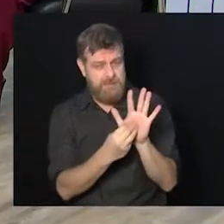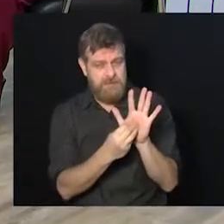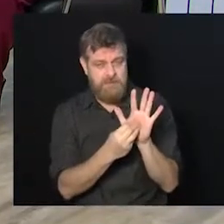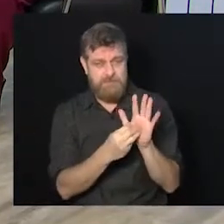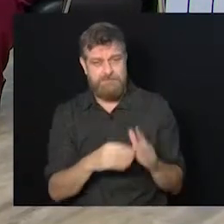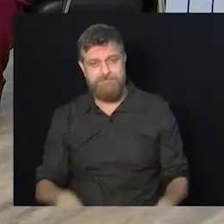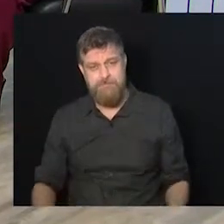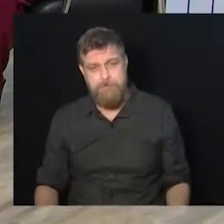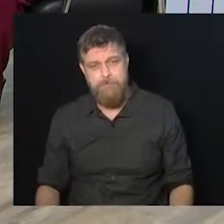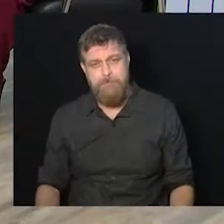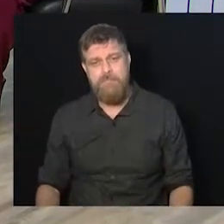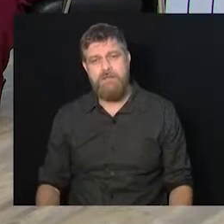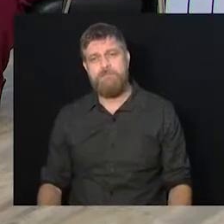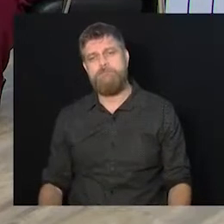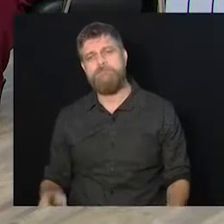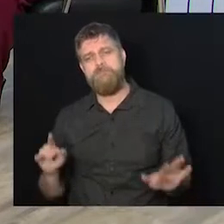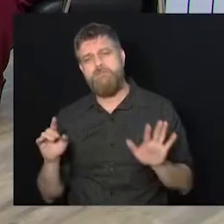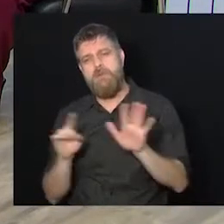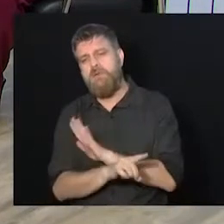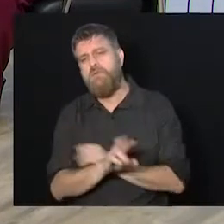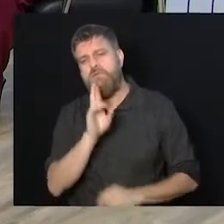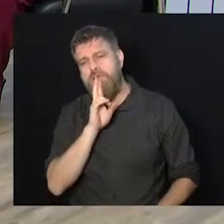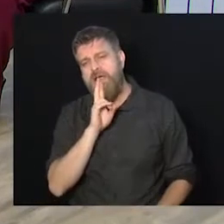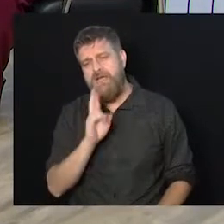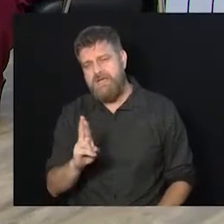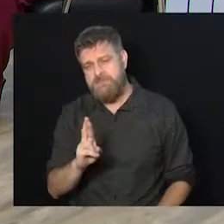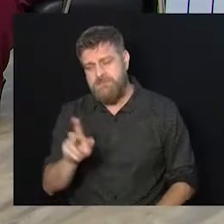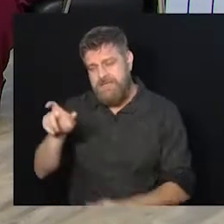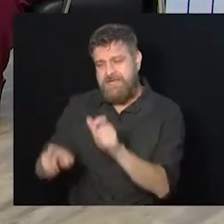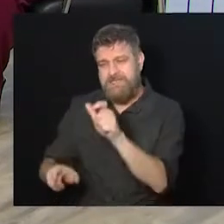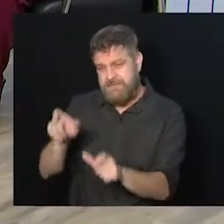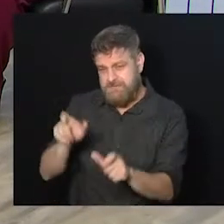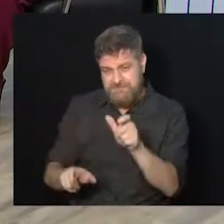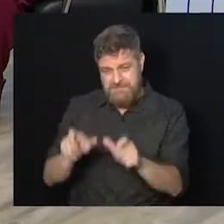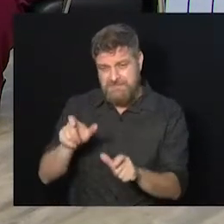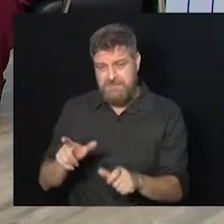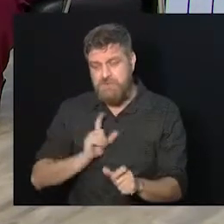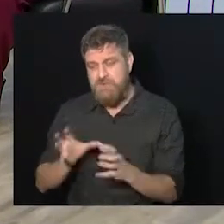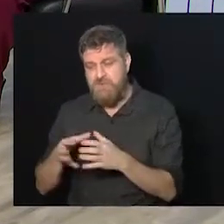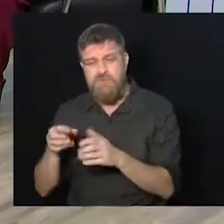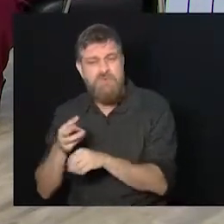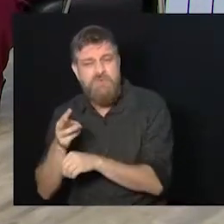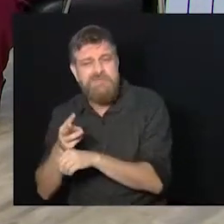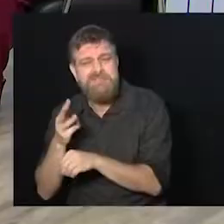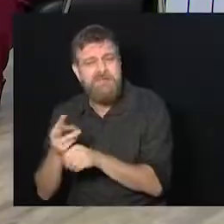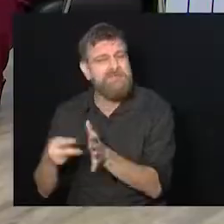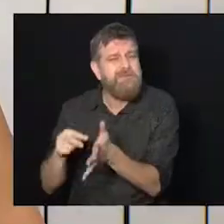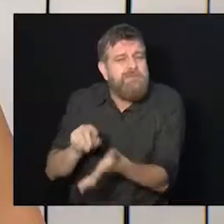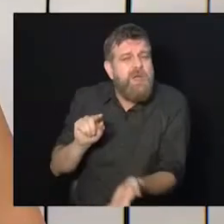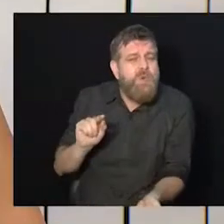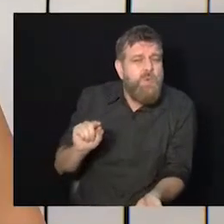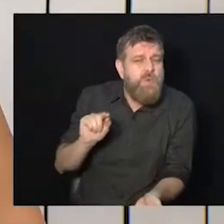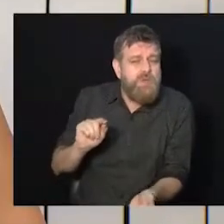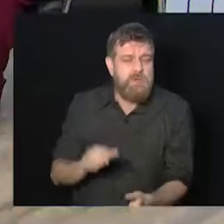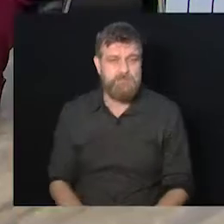todo. Esse tipo de respostas dessas pessoas, que significado ela traz?